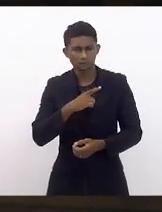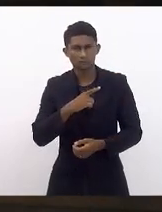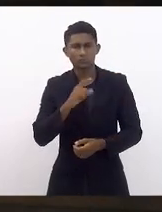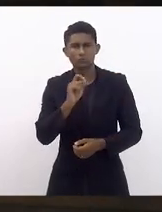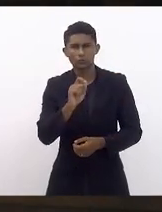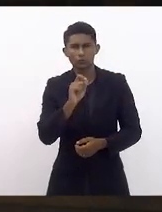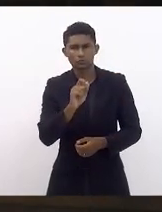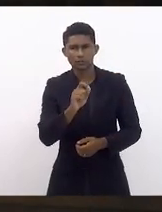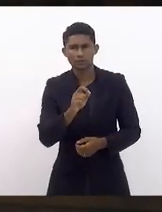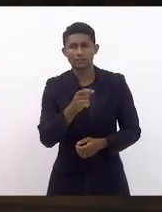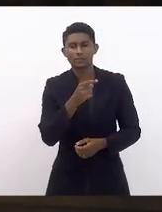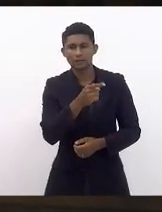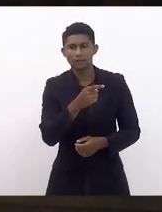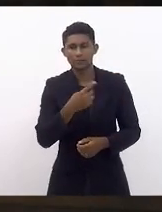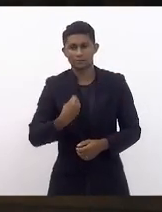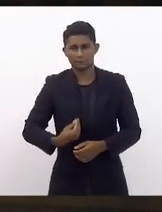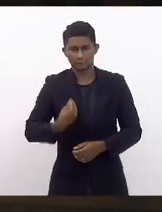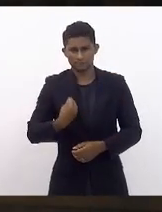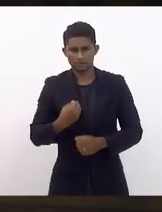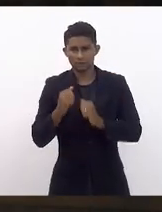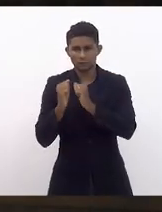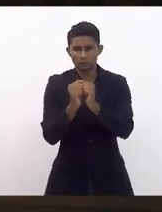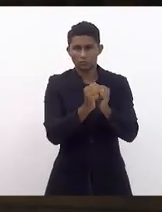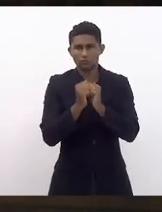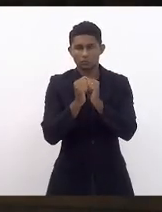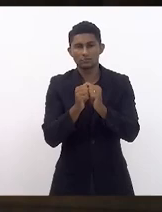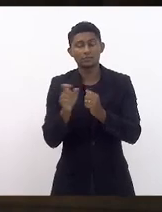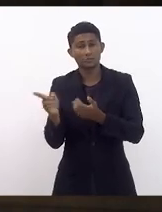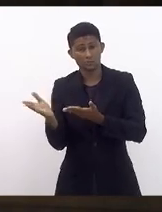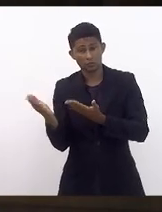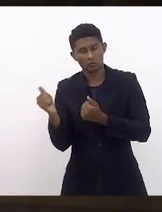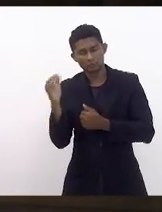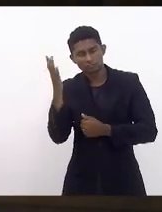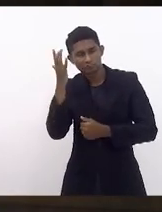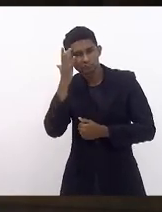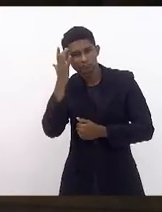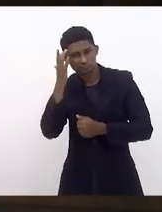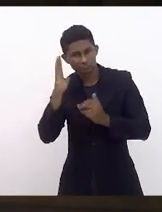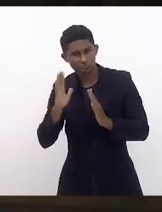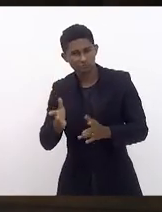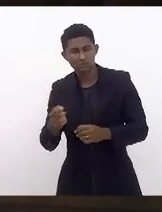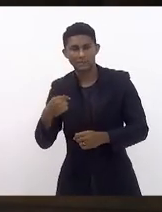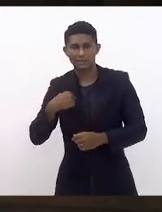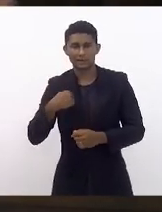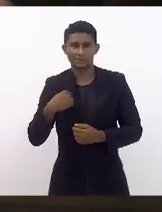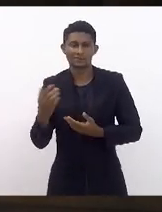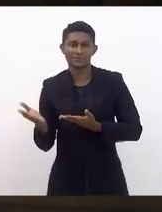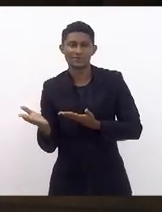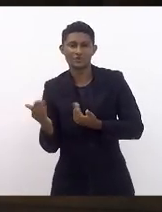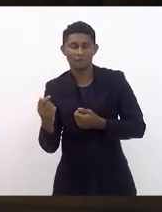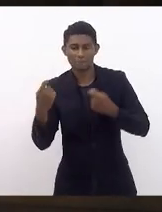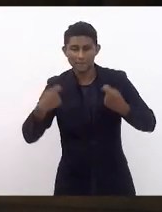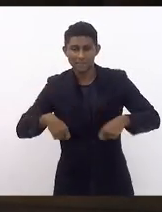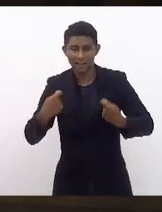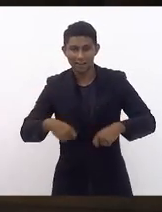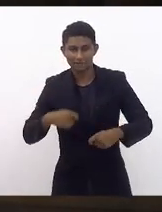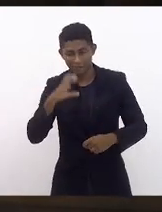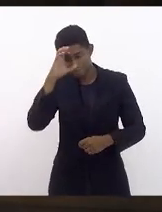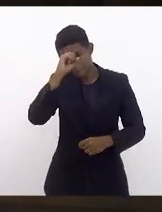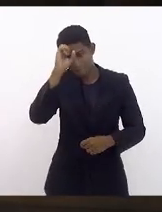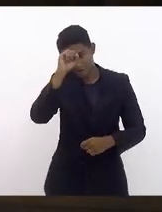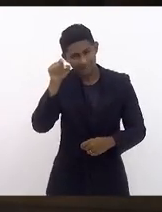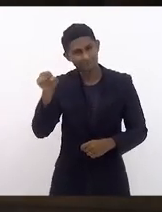conviver, ele como um jovem mais amadurecido e eu como um jovem que precisava aprender muito com